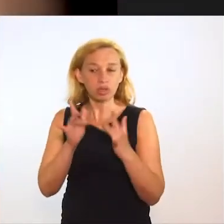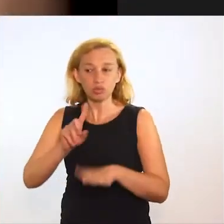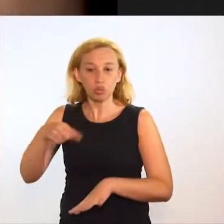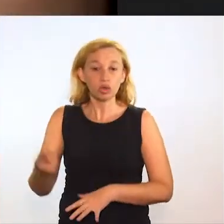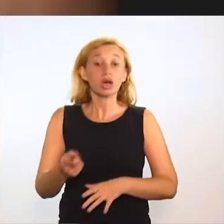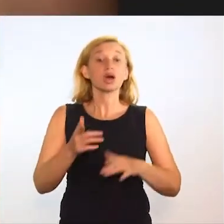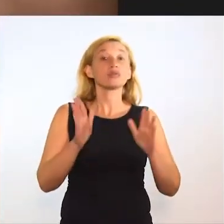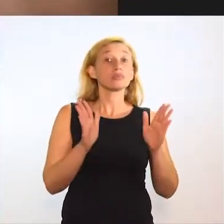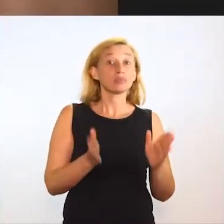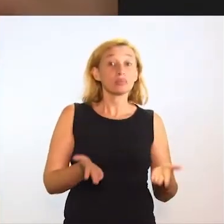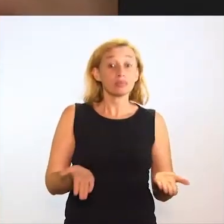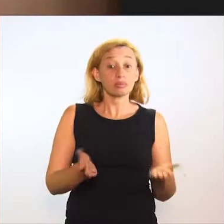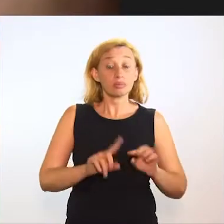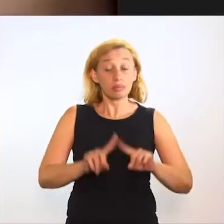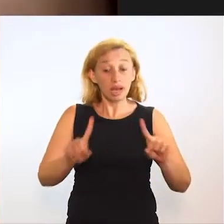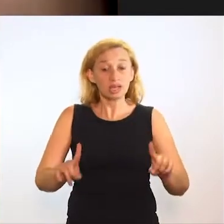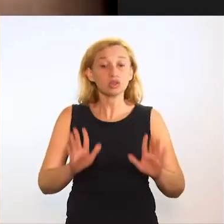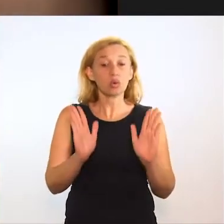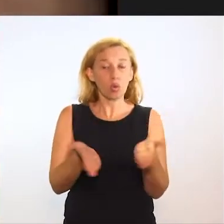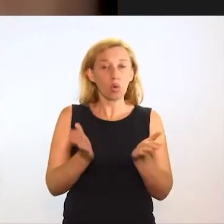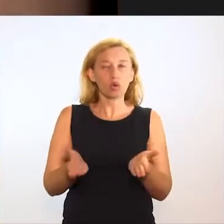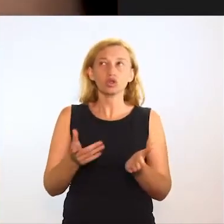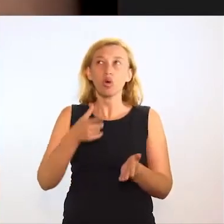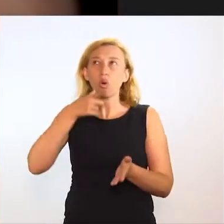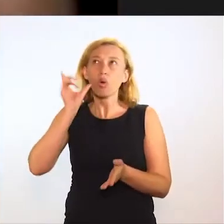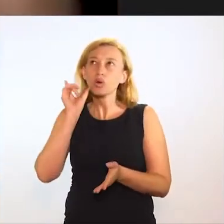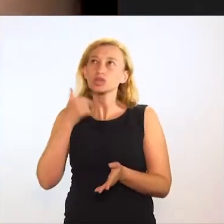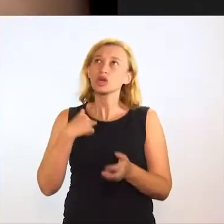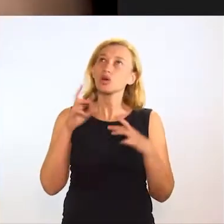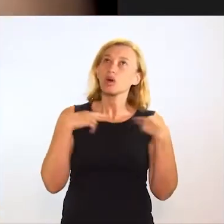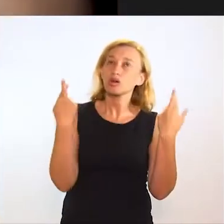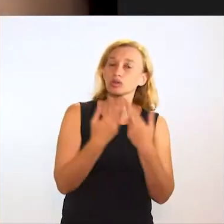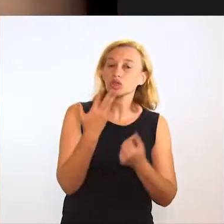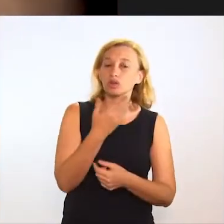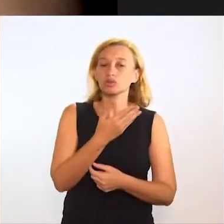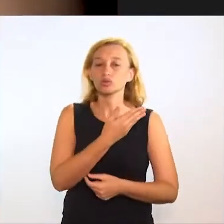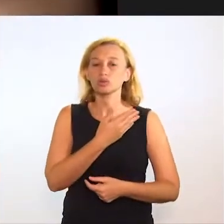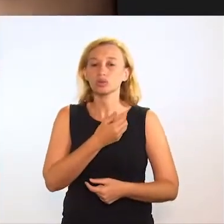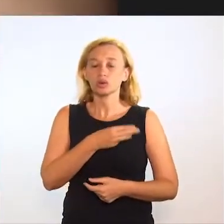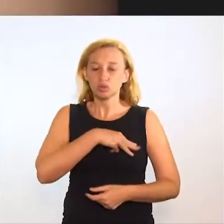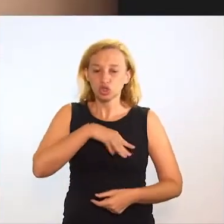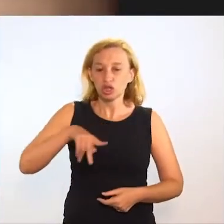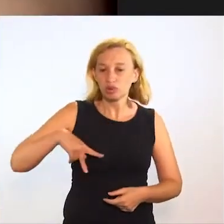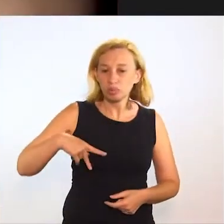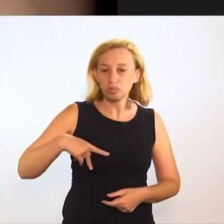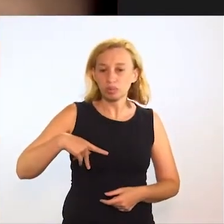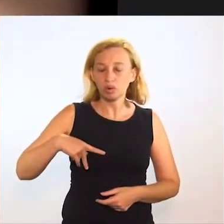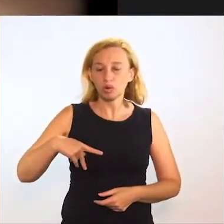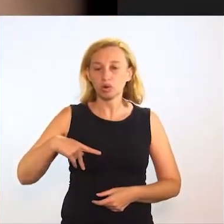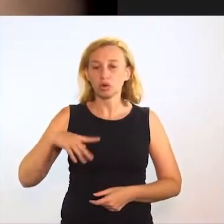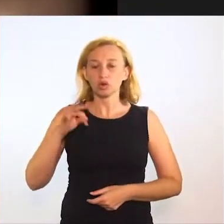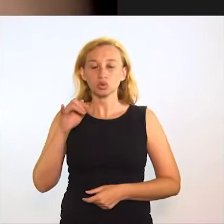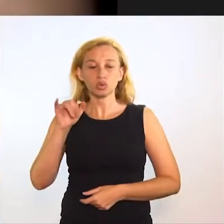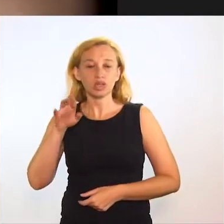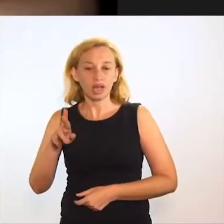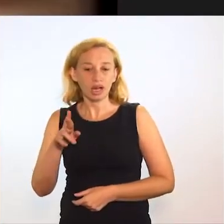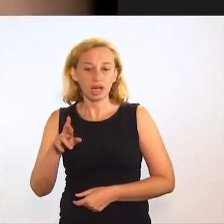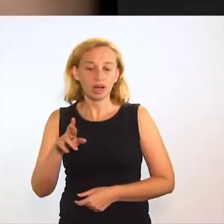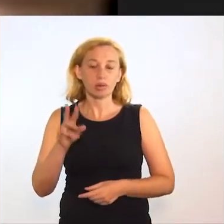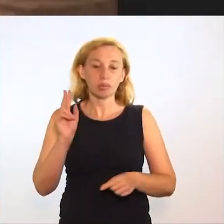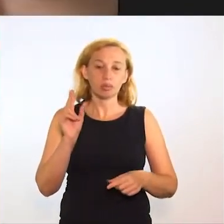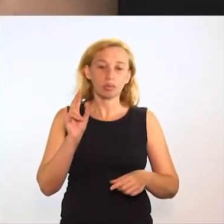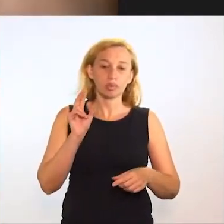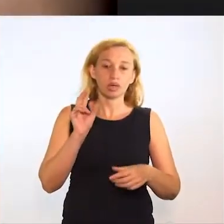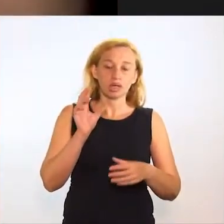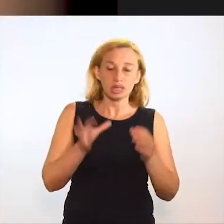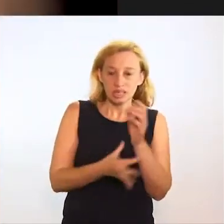afetivos. Porém, hoje, ontem eu participei de uma reunião com o Ministério Público da Tutela Coletiva de Proteção